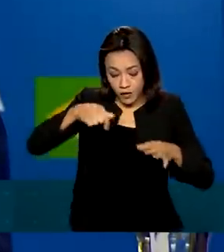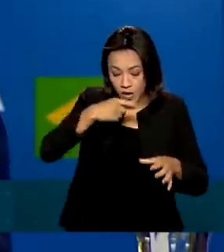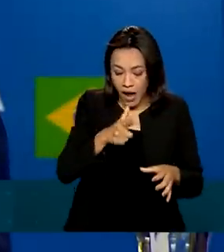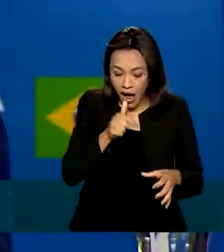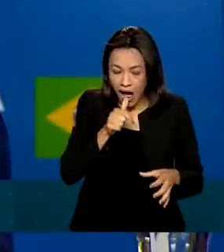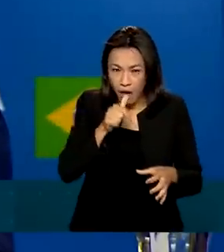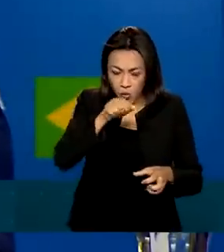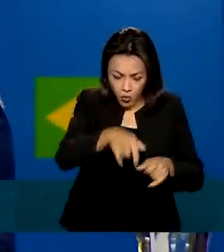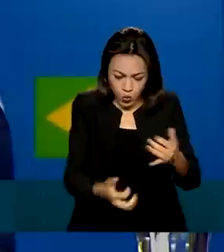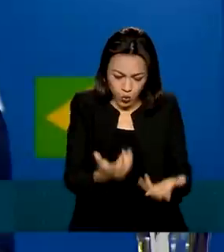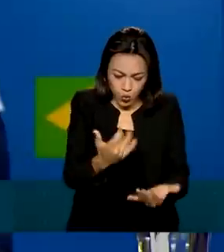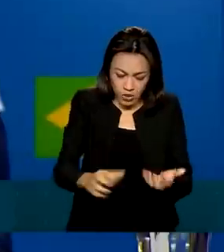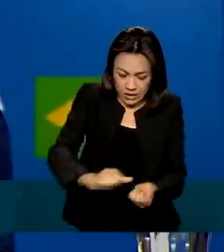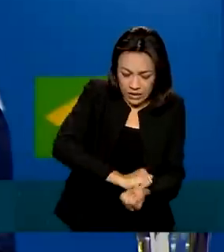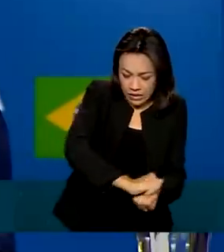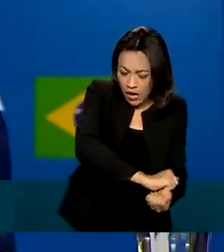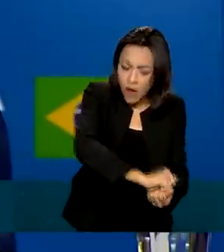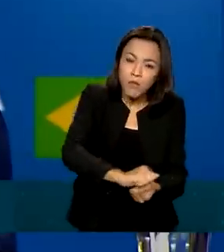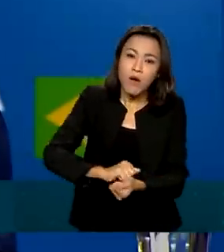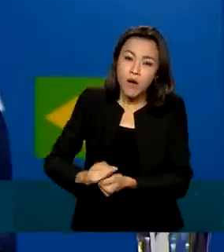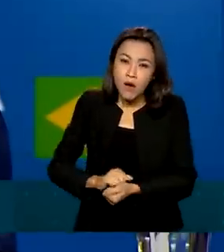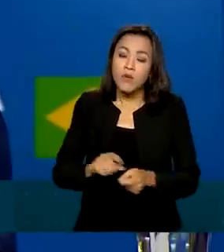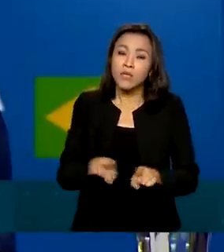água e sabão